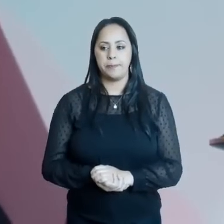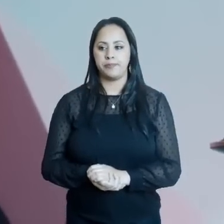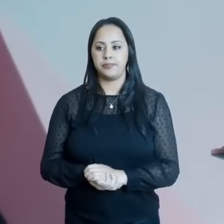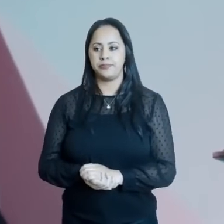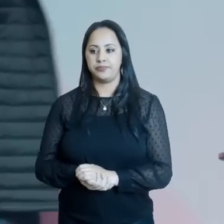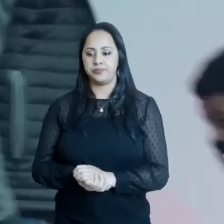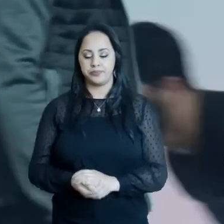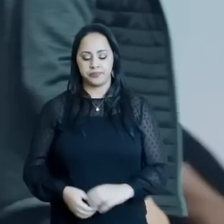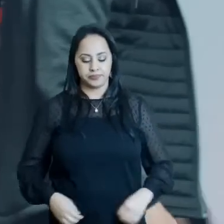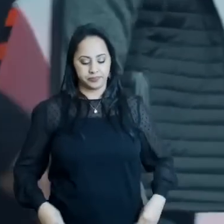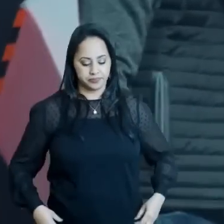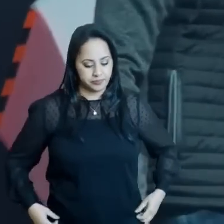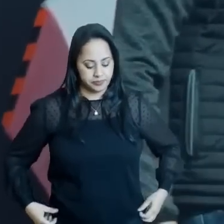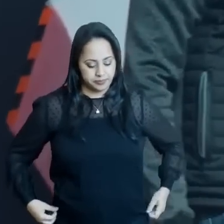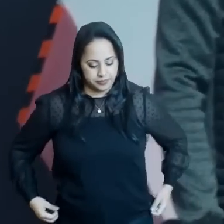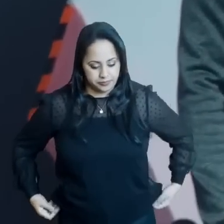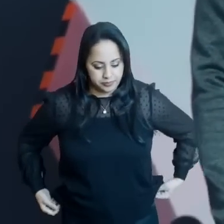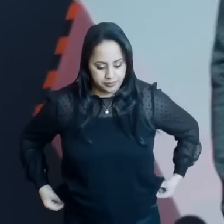Levanta.